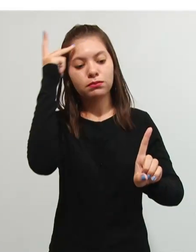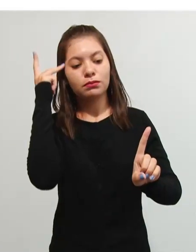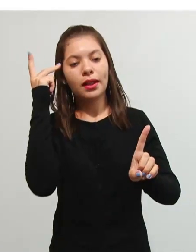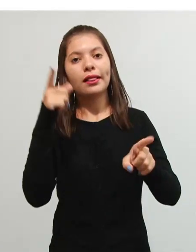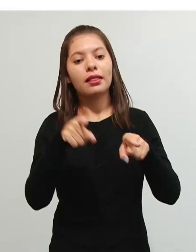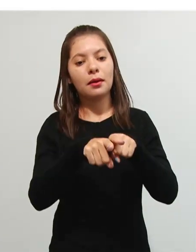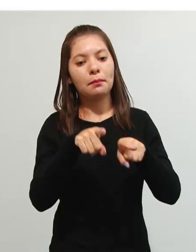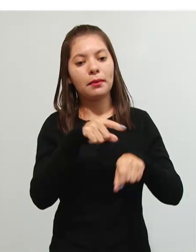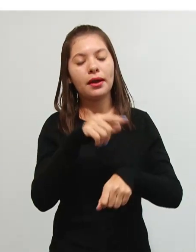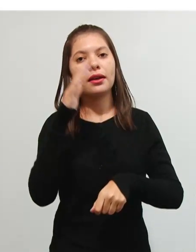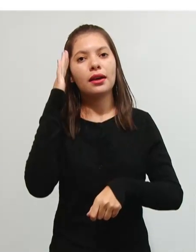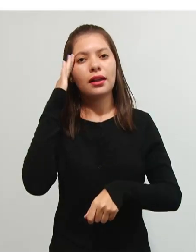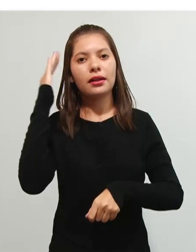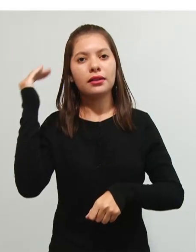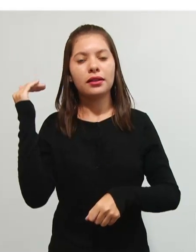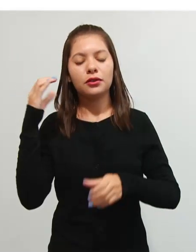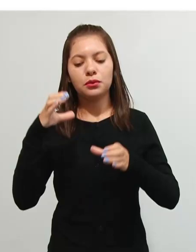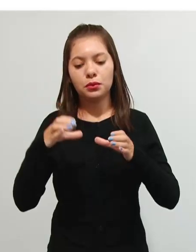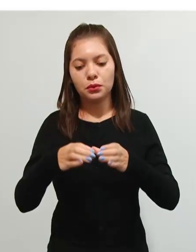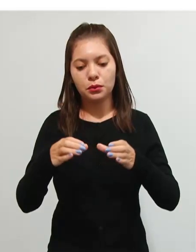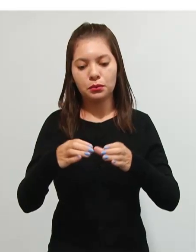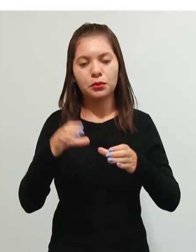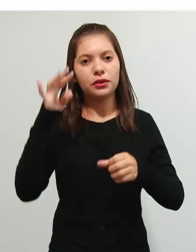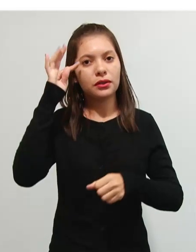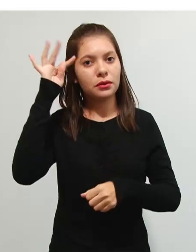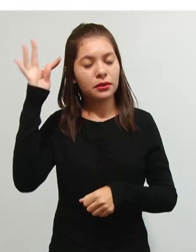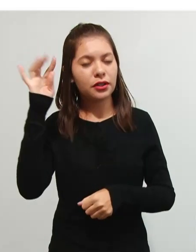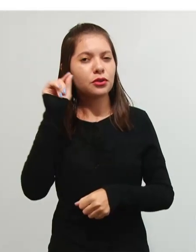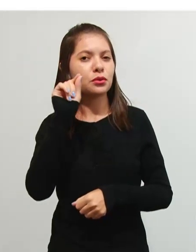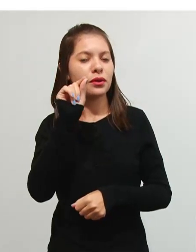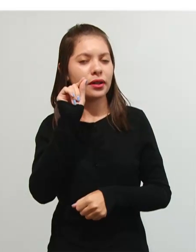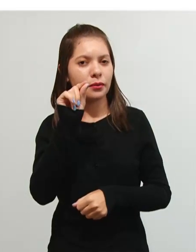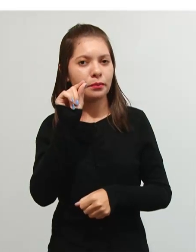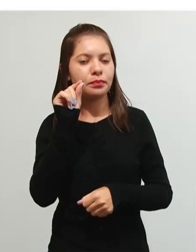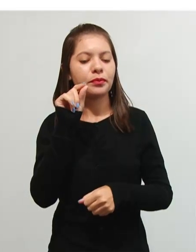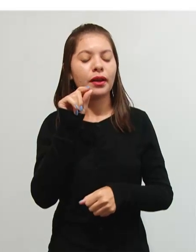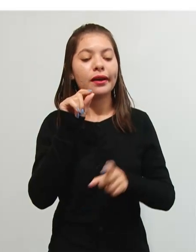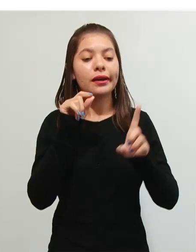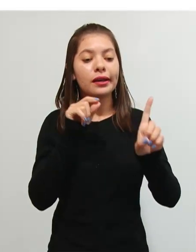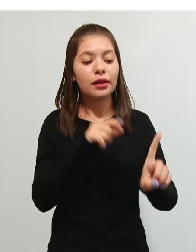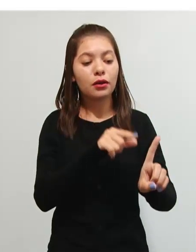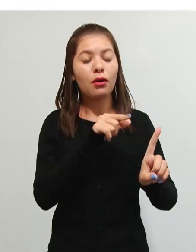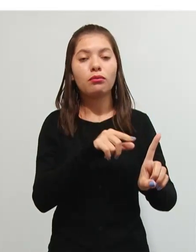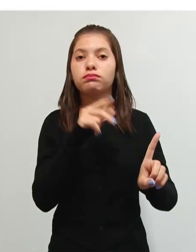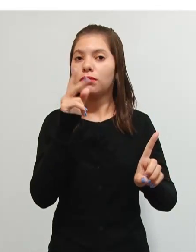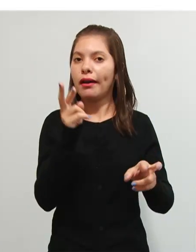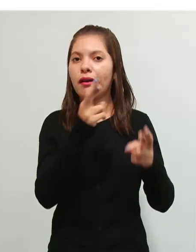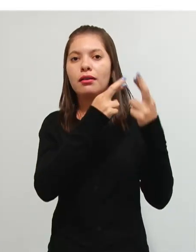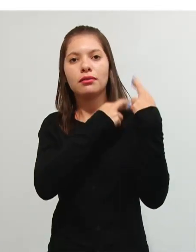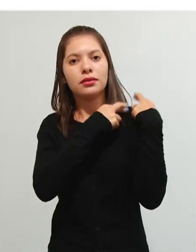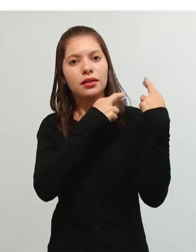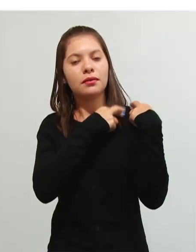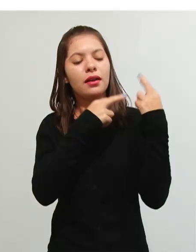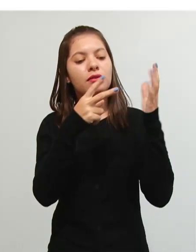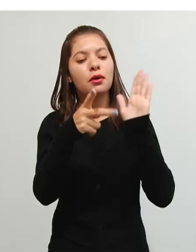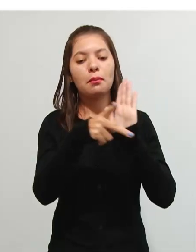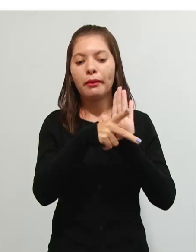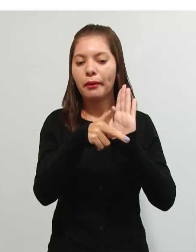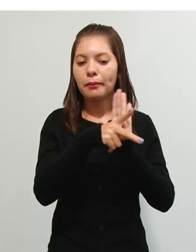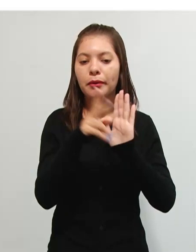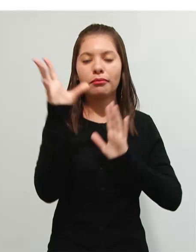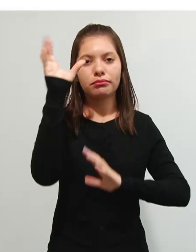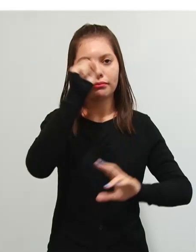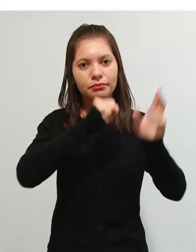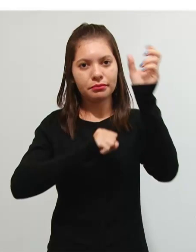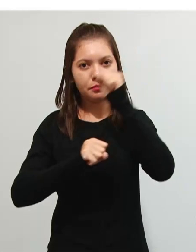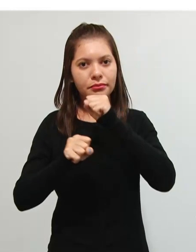ela entende, este grupo de teorias entende que a pessoa é a maior responsável pelo seu processo de